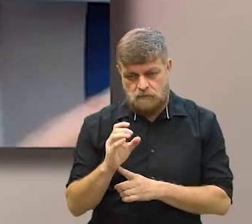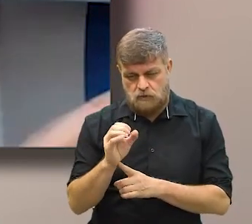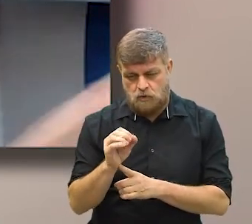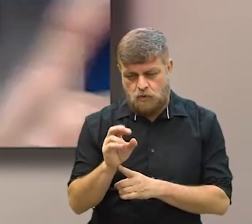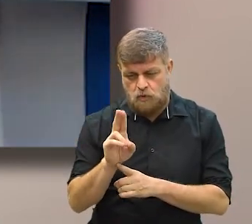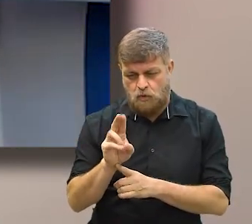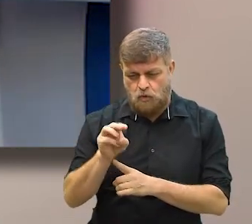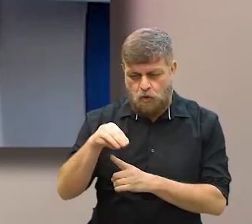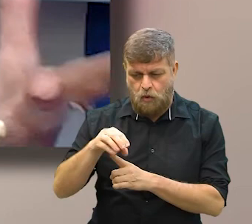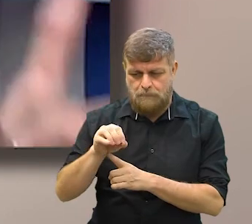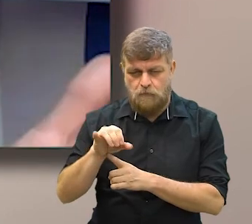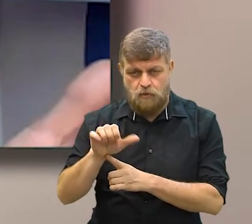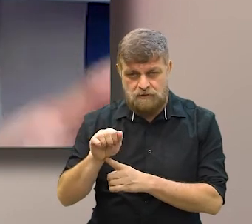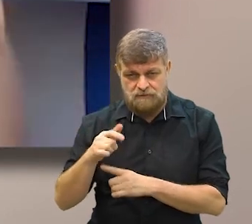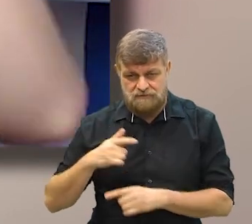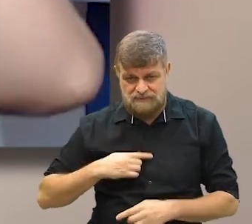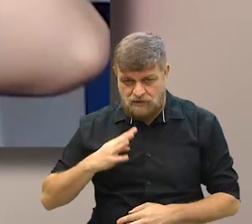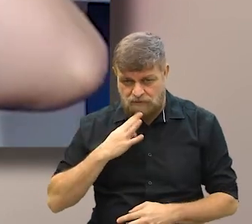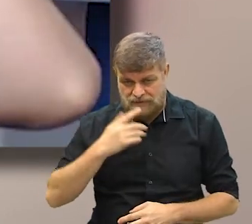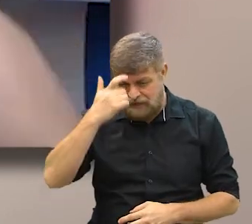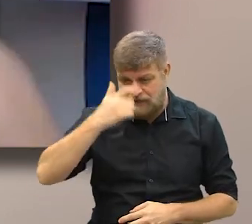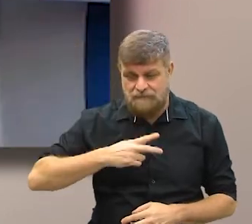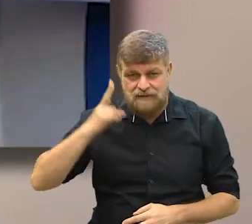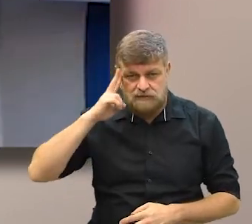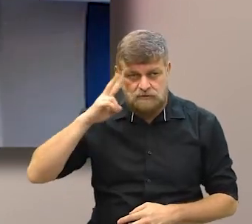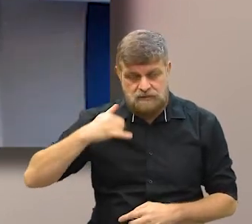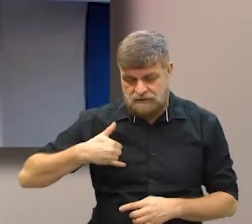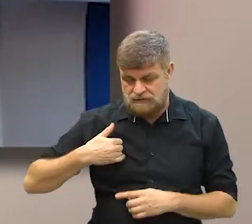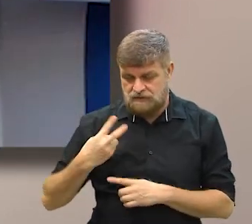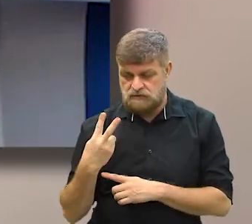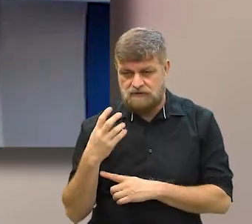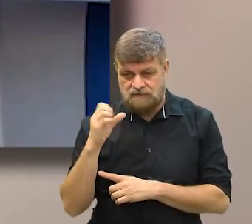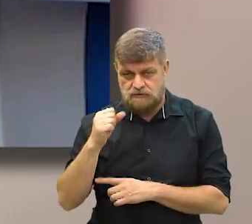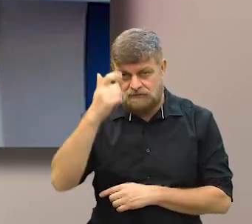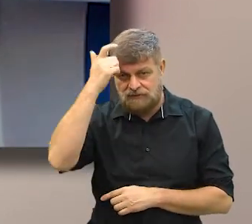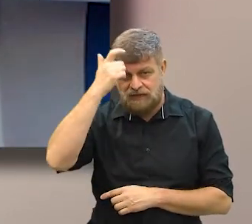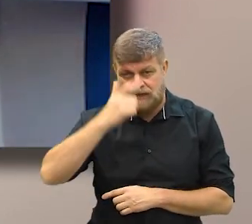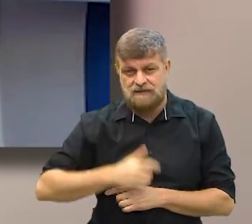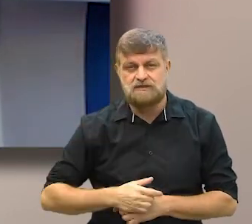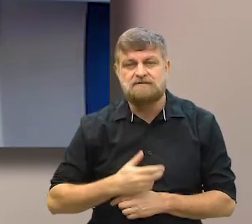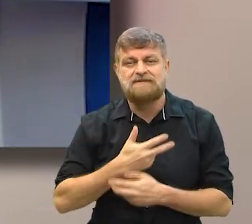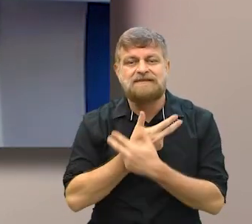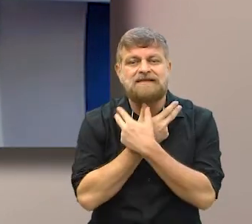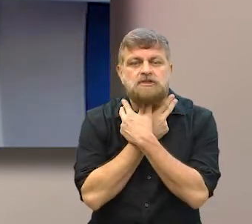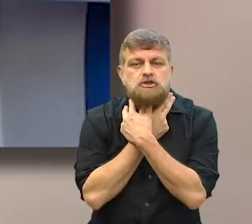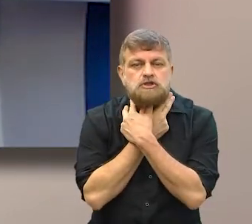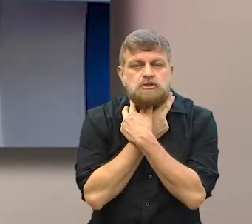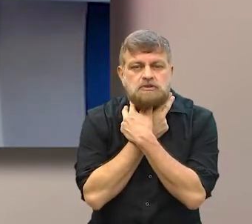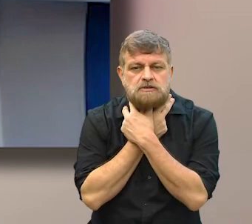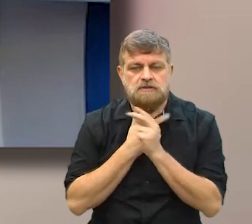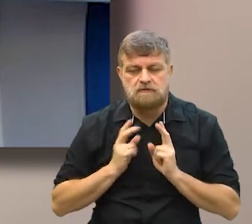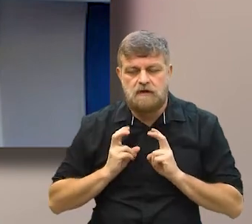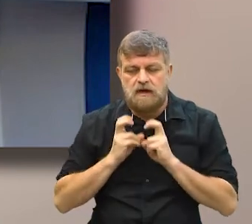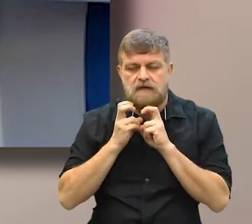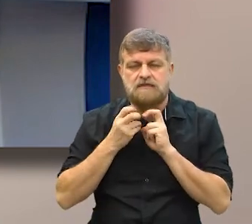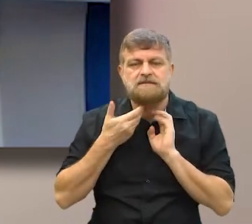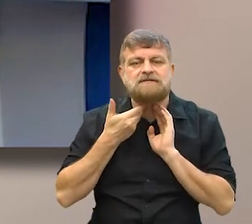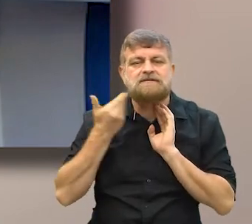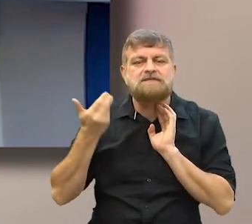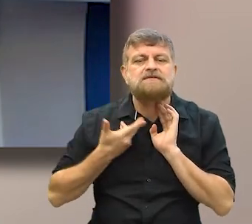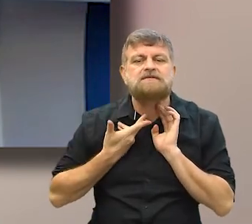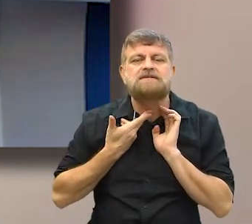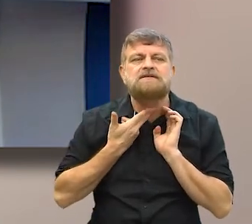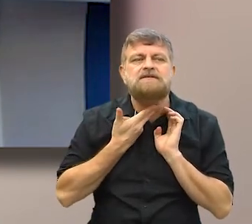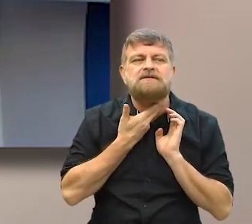Eu não sei se você conhece um pouco da minha história. Eu, aos 28 anos, eu tive câncer na tireoide. E eu precisei tirar